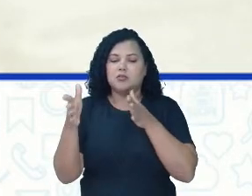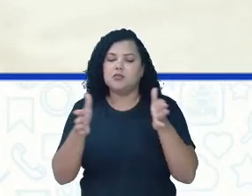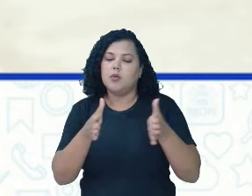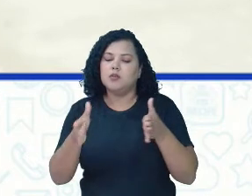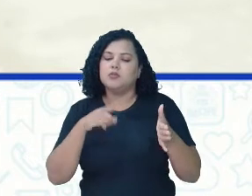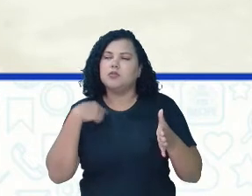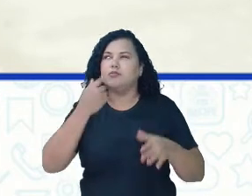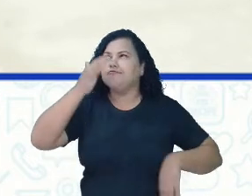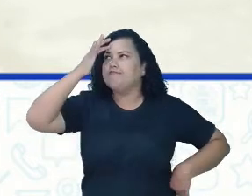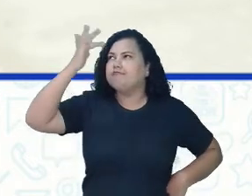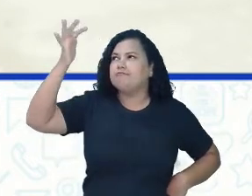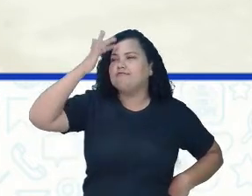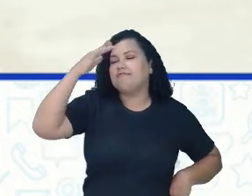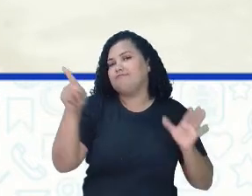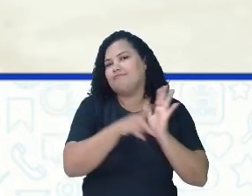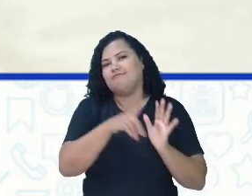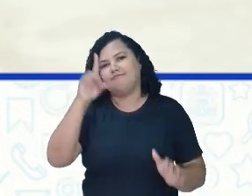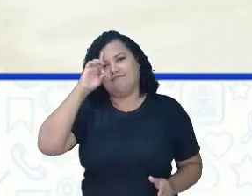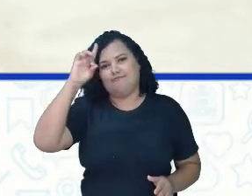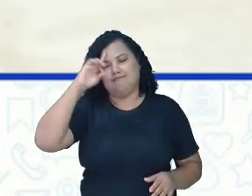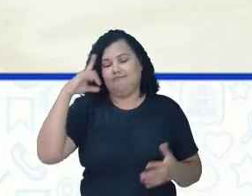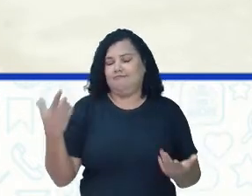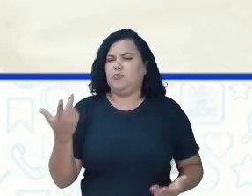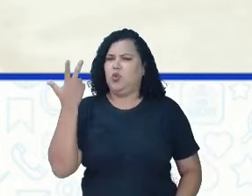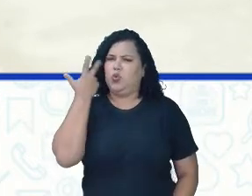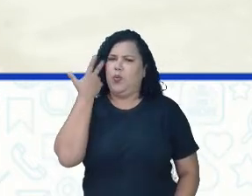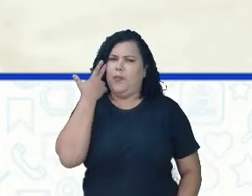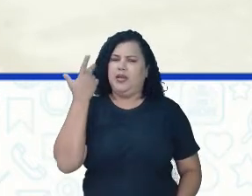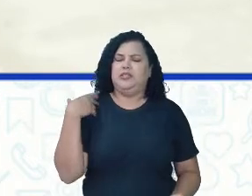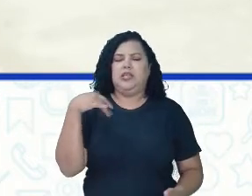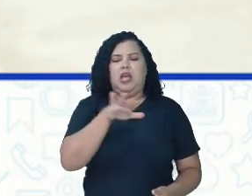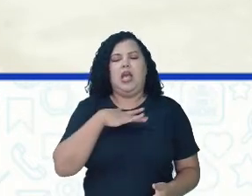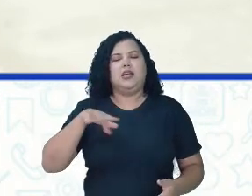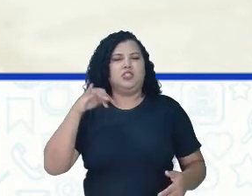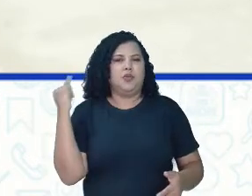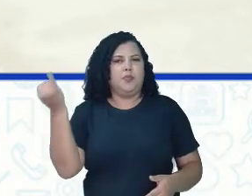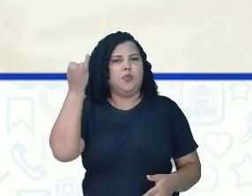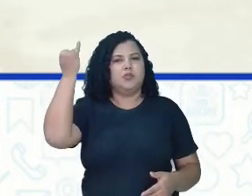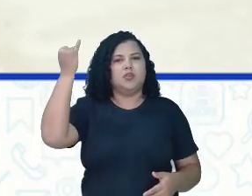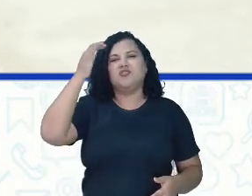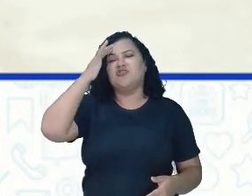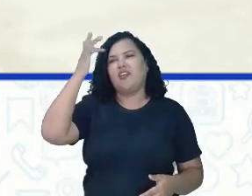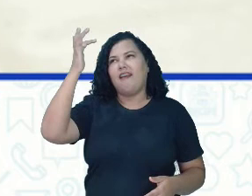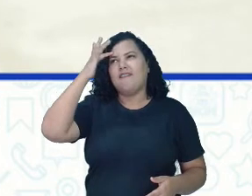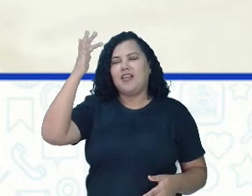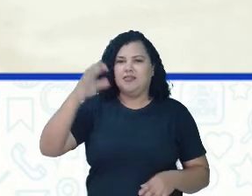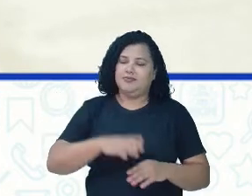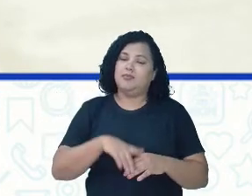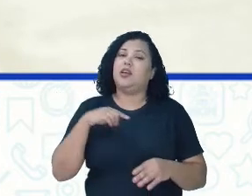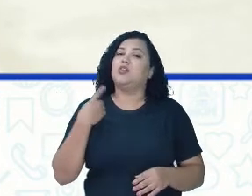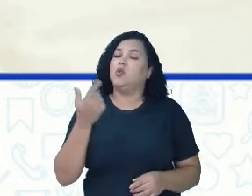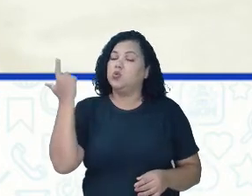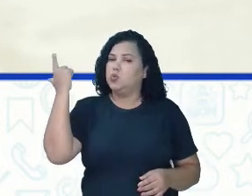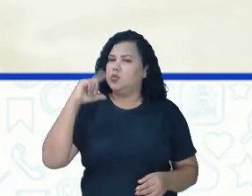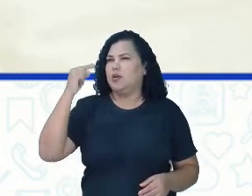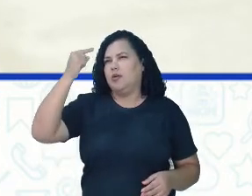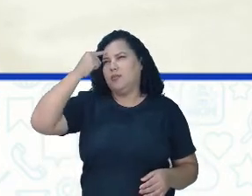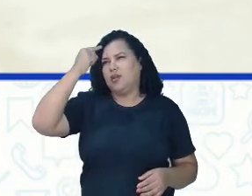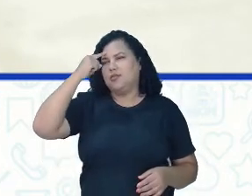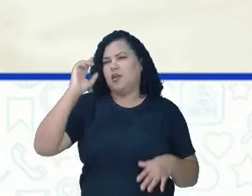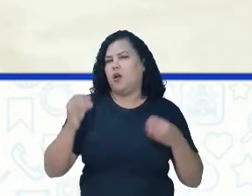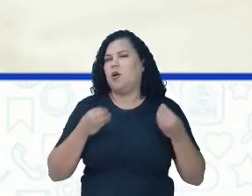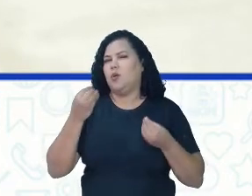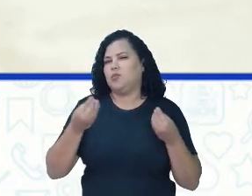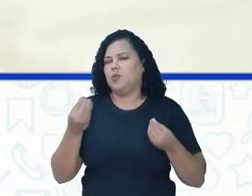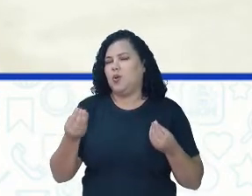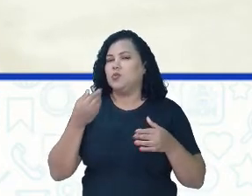pensar o dia a dia, dando a normalidades, áreas de importância e reflexão, para que assim consigamos repensar o nosso